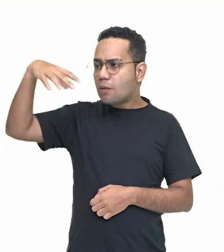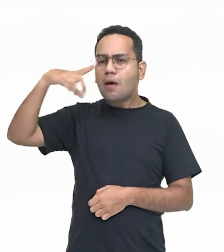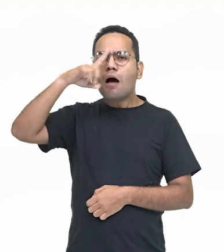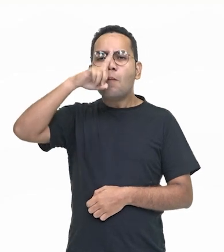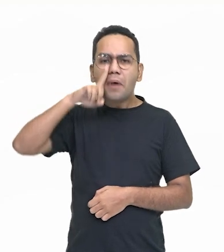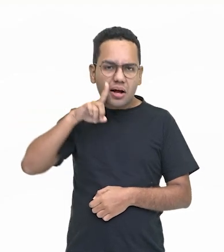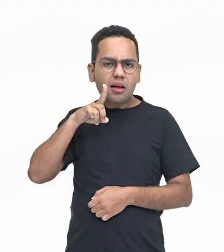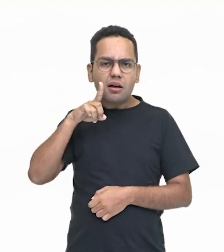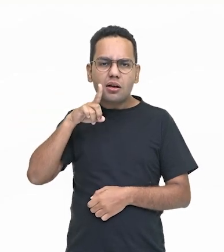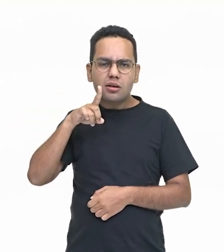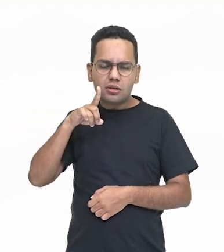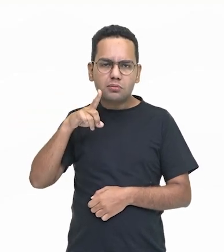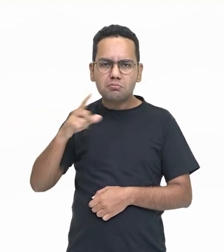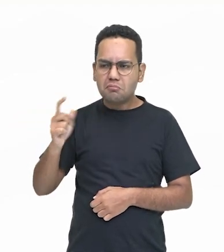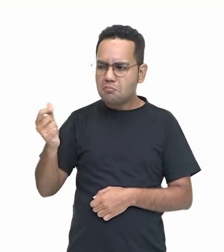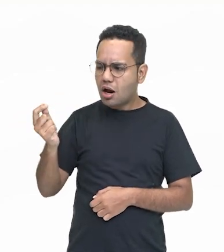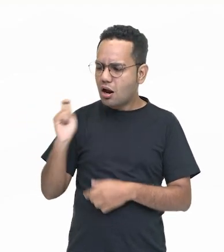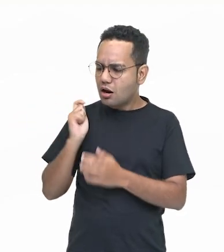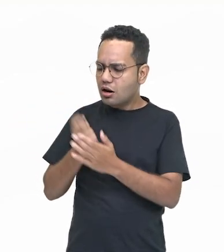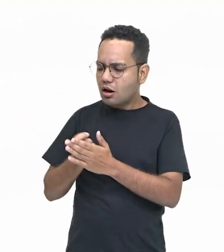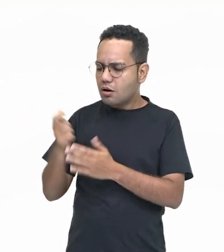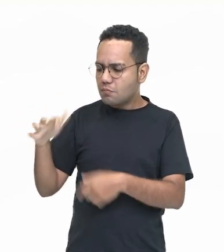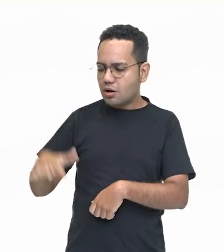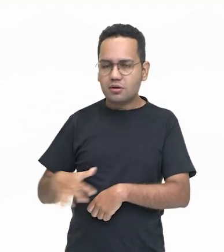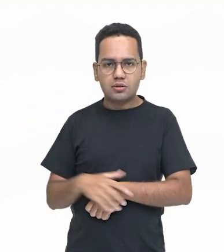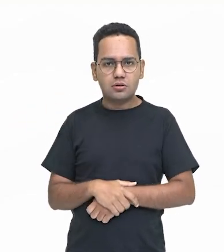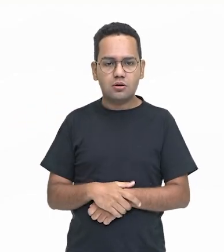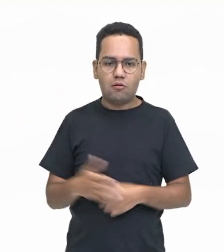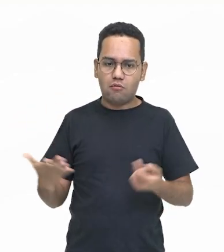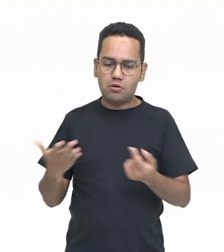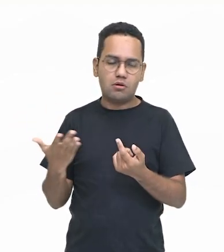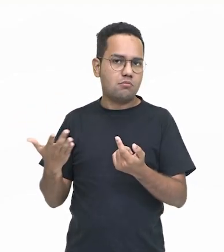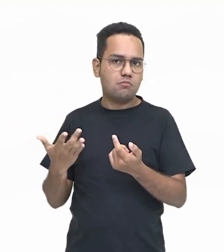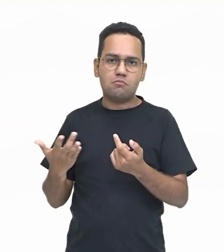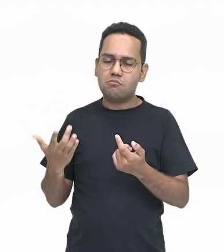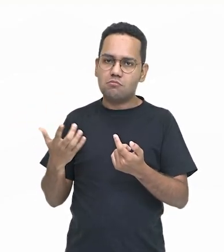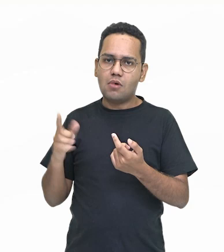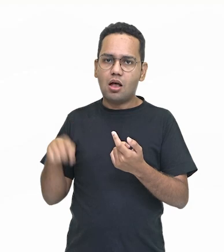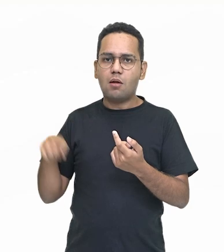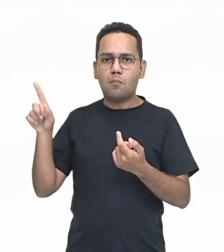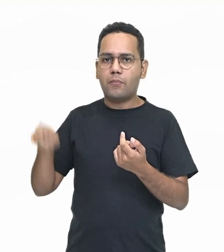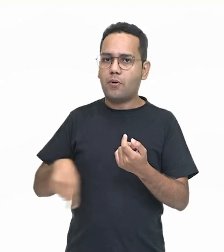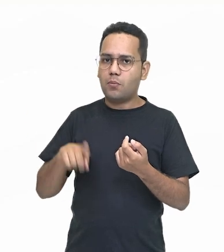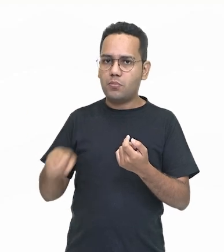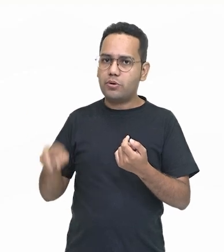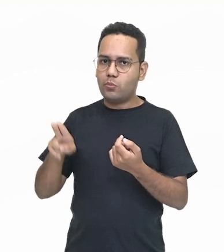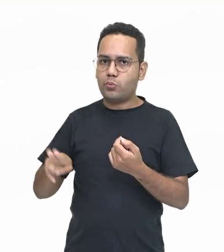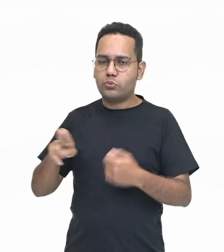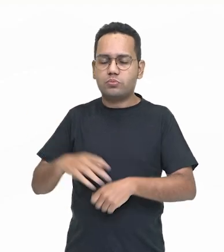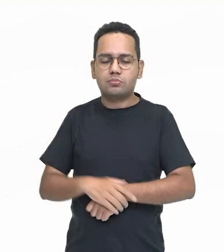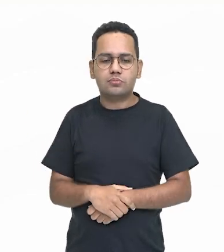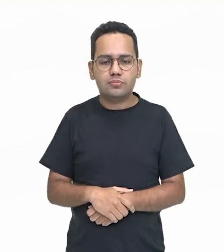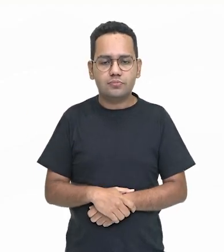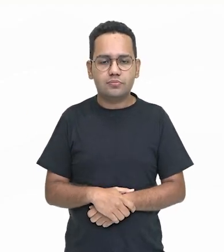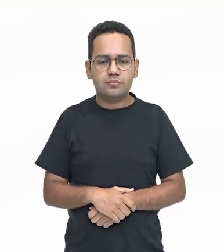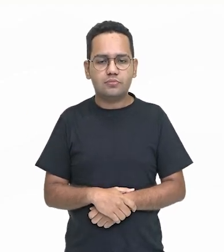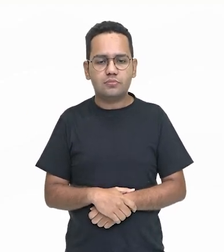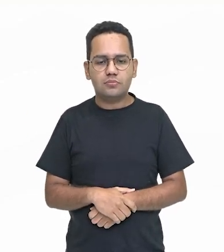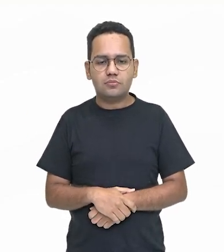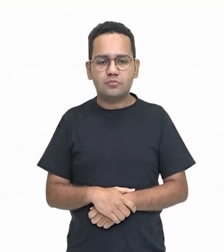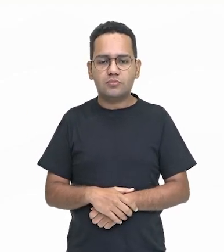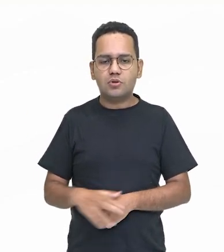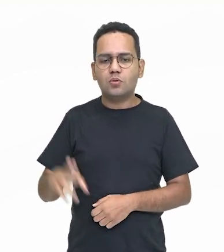mais barata, elas hoje até são já proibidas, né, de serem vendidas nos comércios. Elas só são usadas, por exemplo,